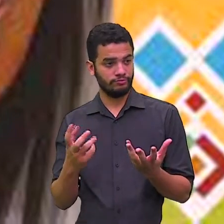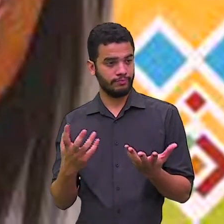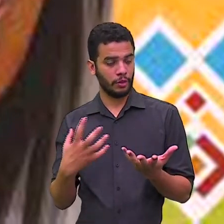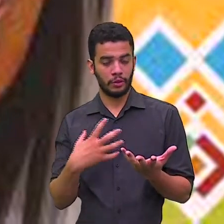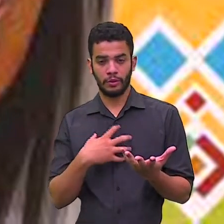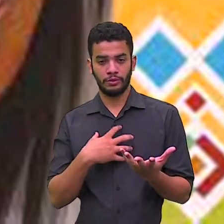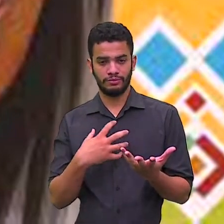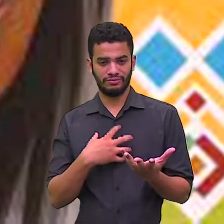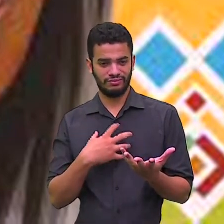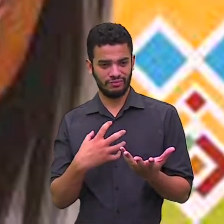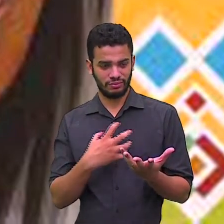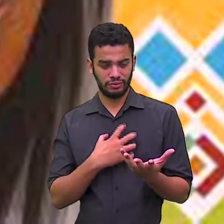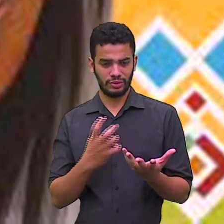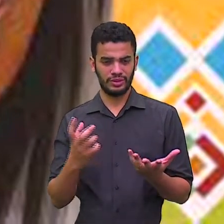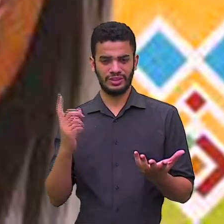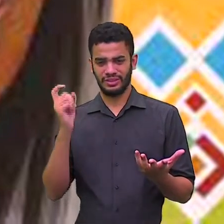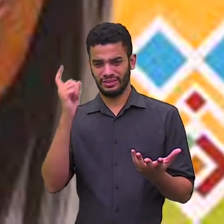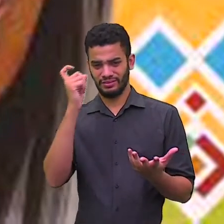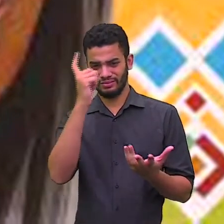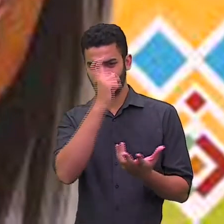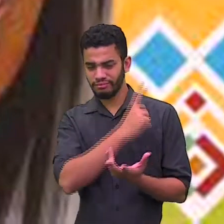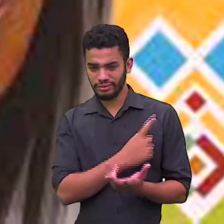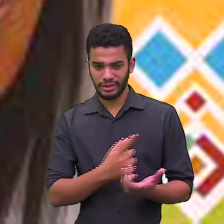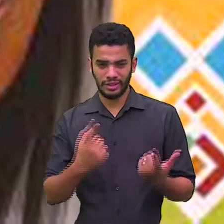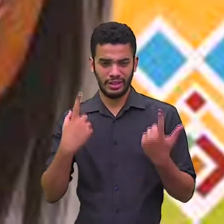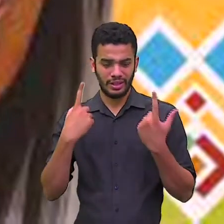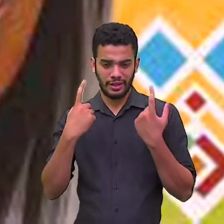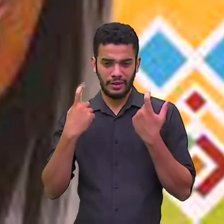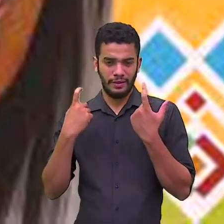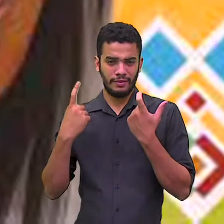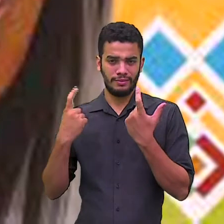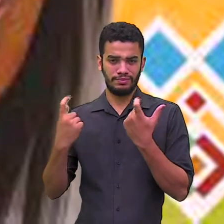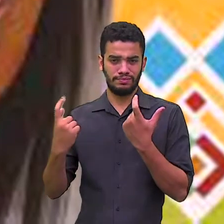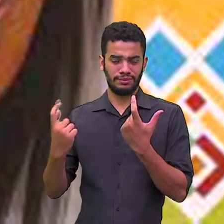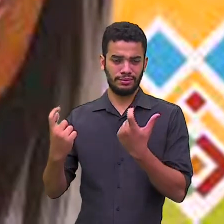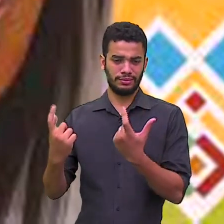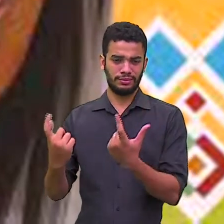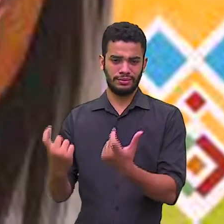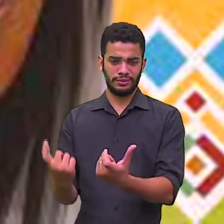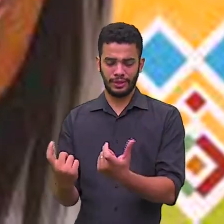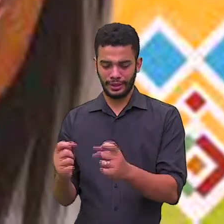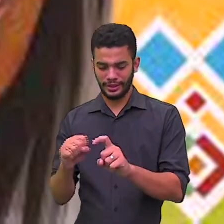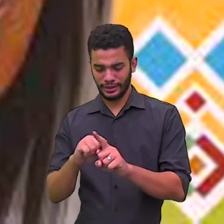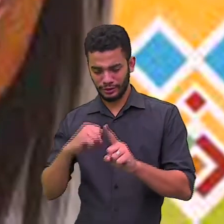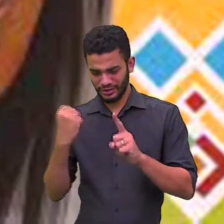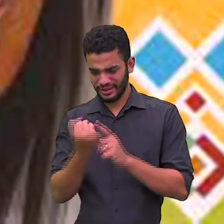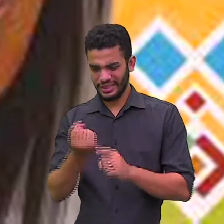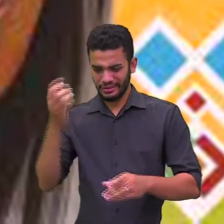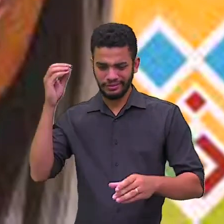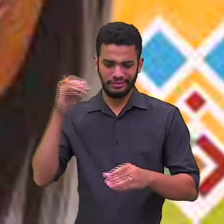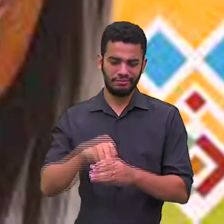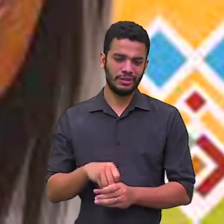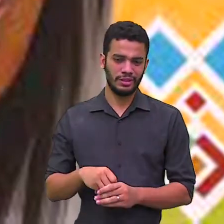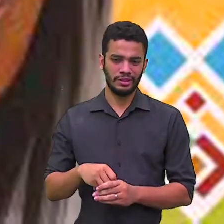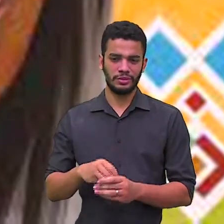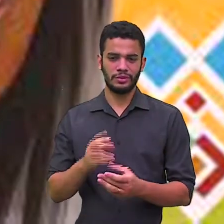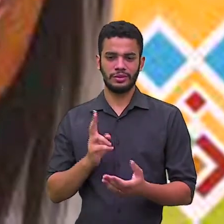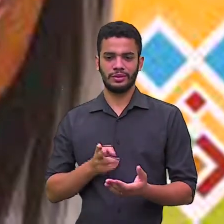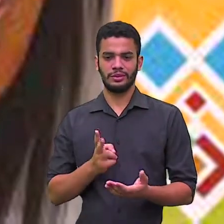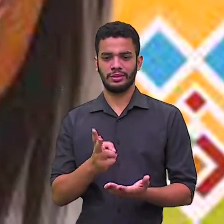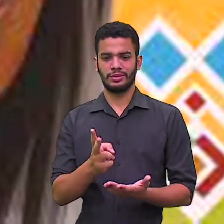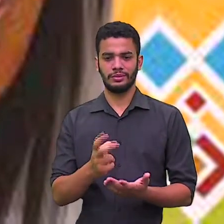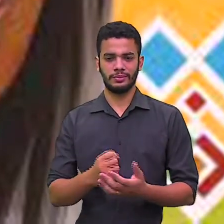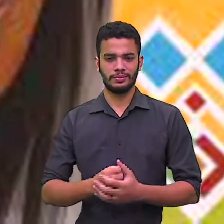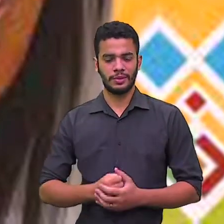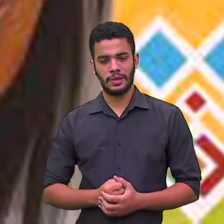como a crueldade já estava enraizada na sociedade? A